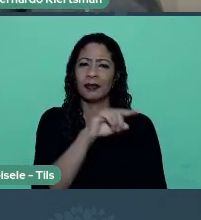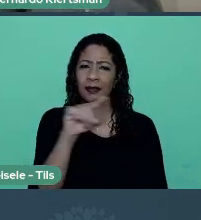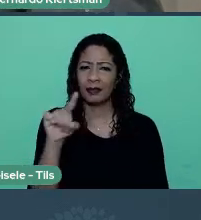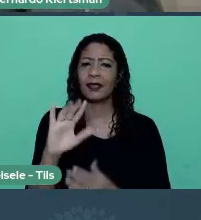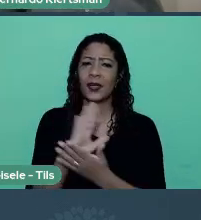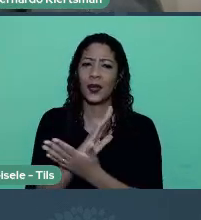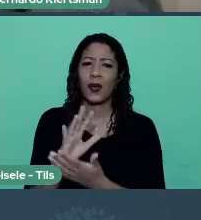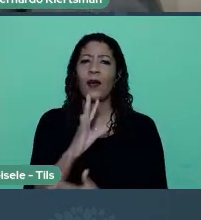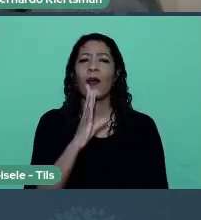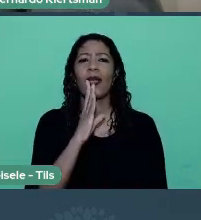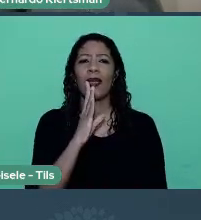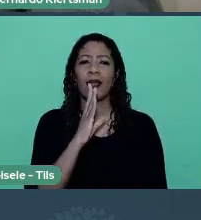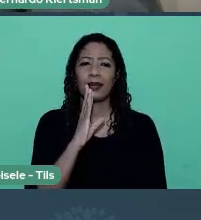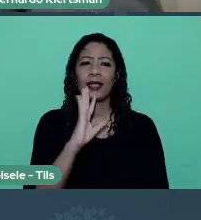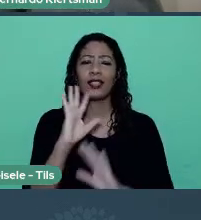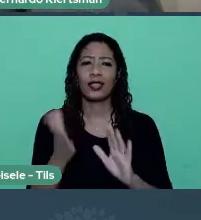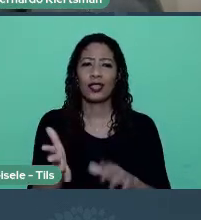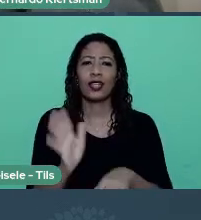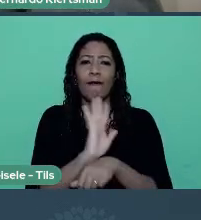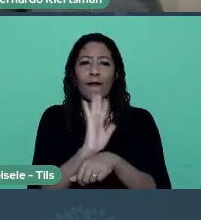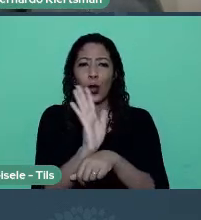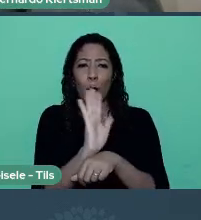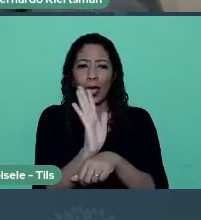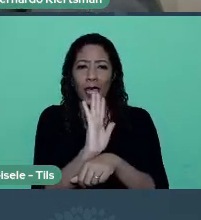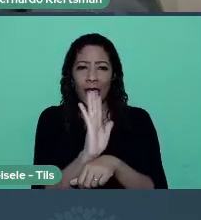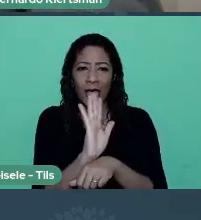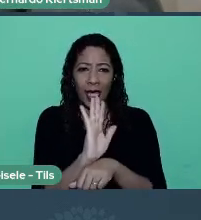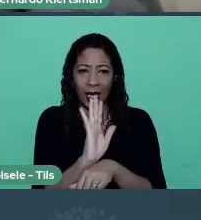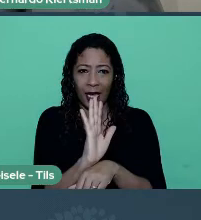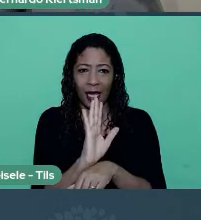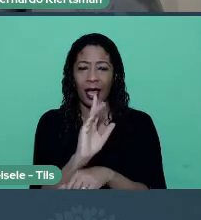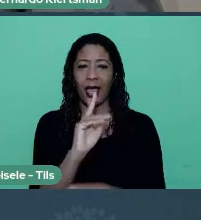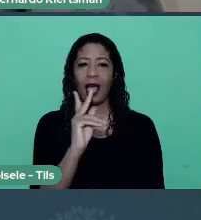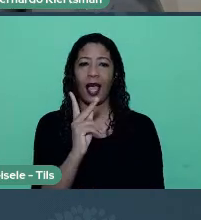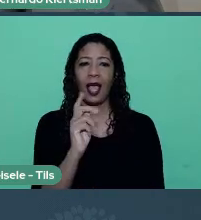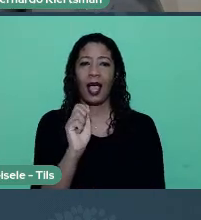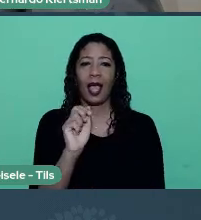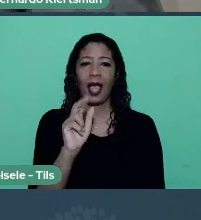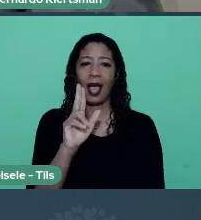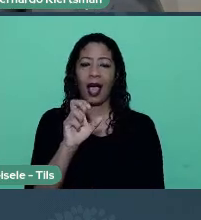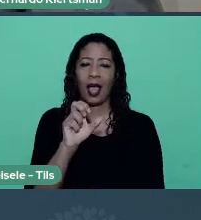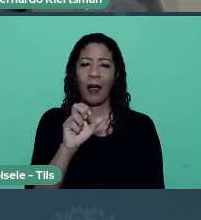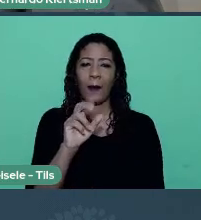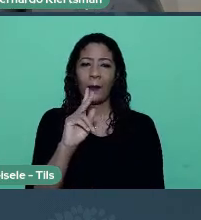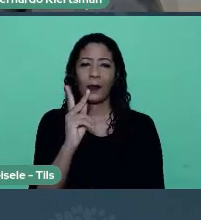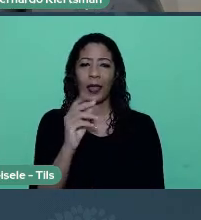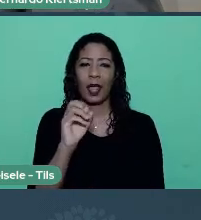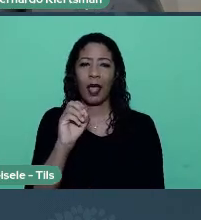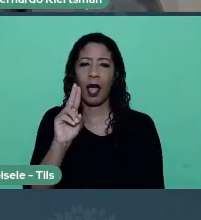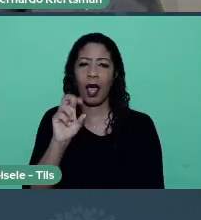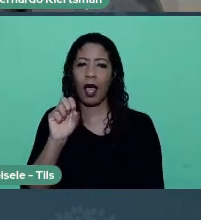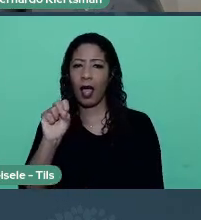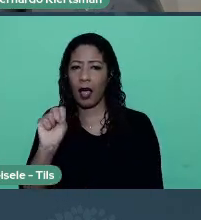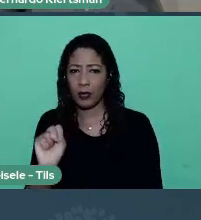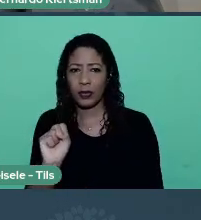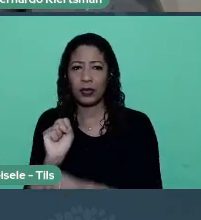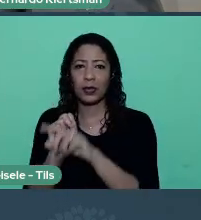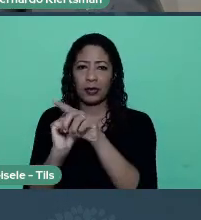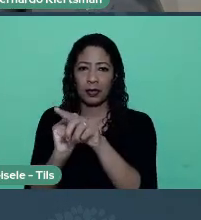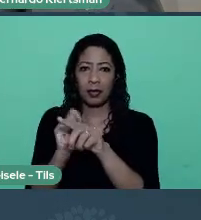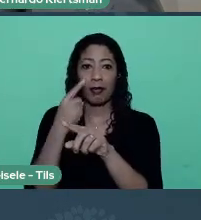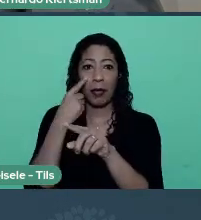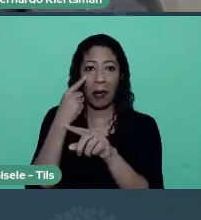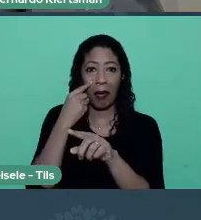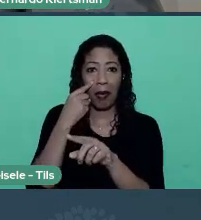do Dr. House, de um episódio dele. Eu acho que é interessante para que a gente observe